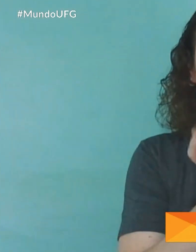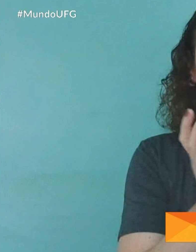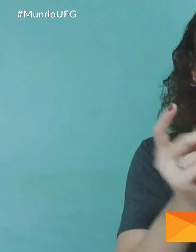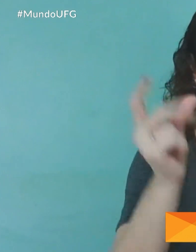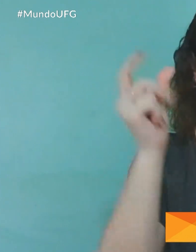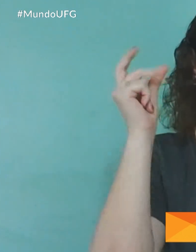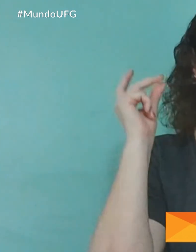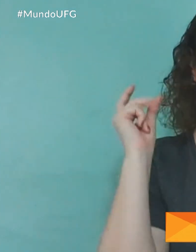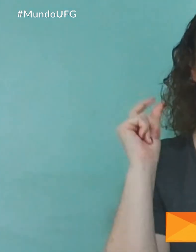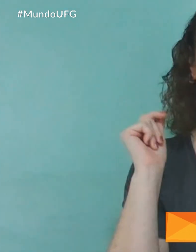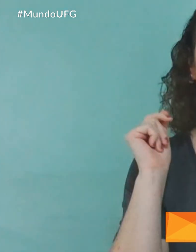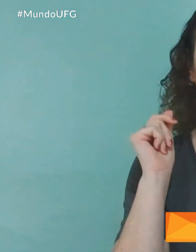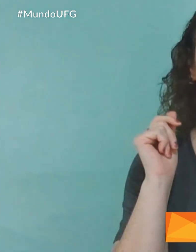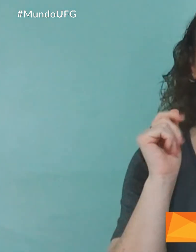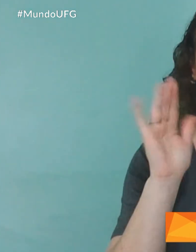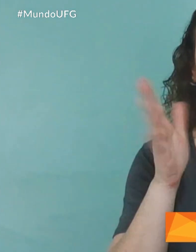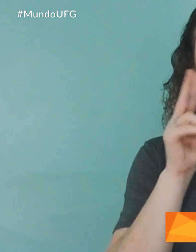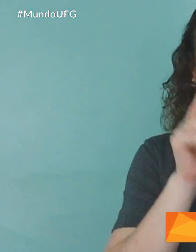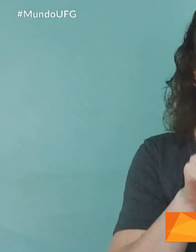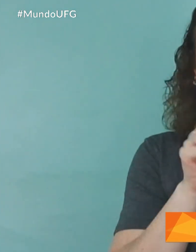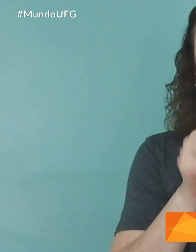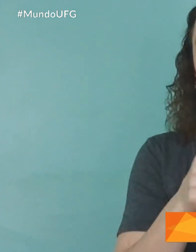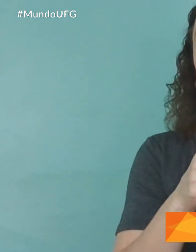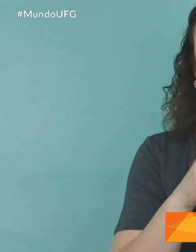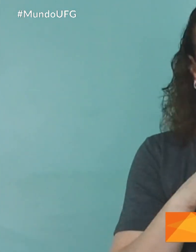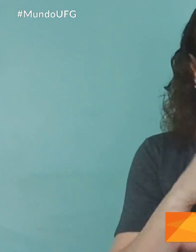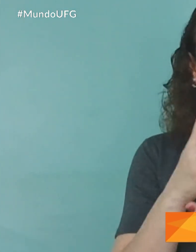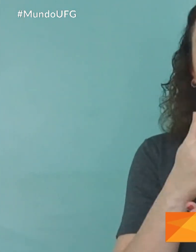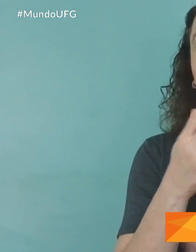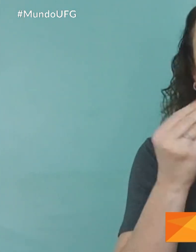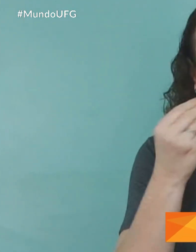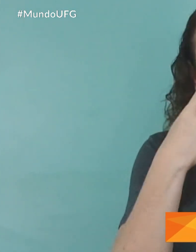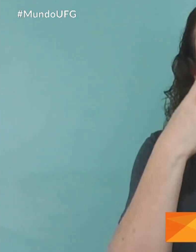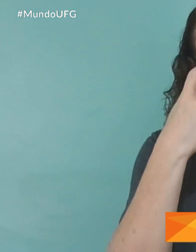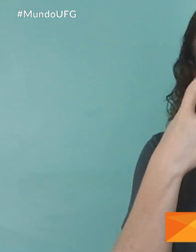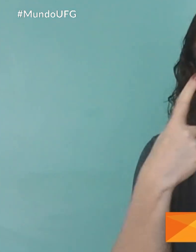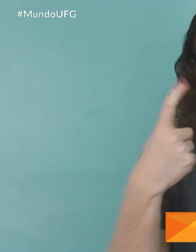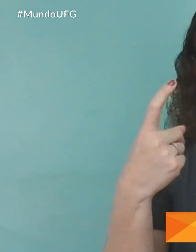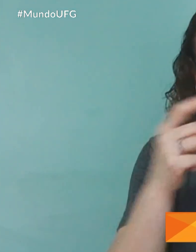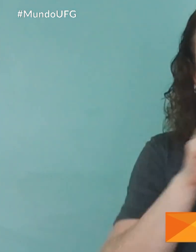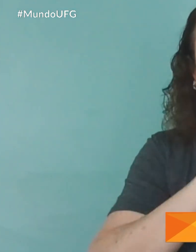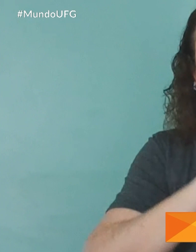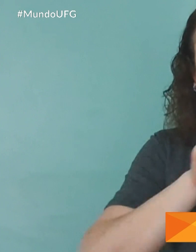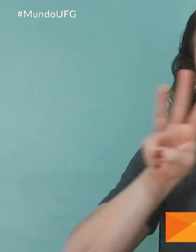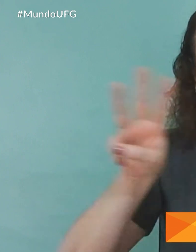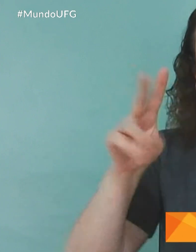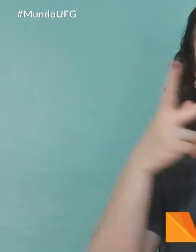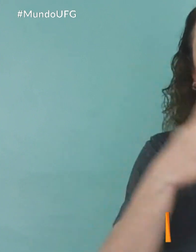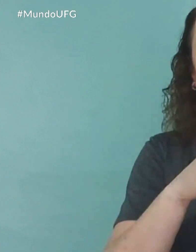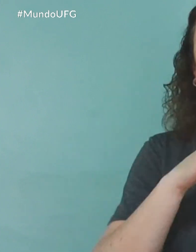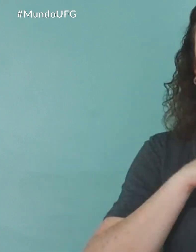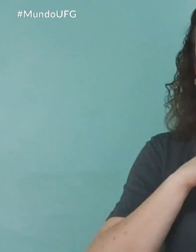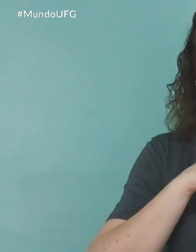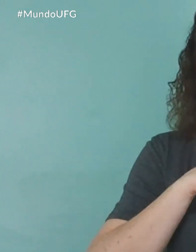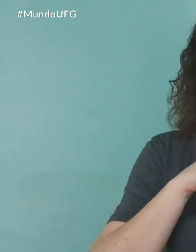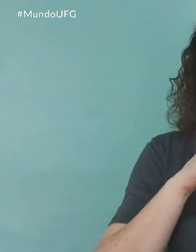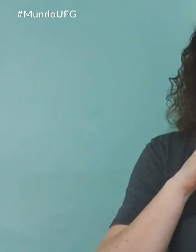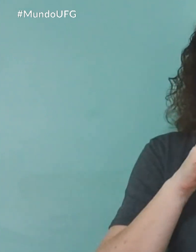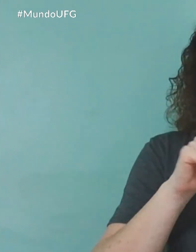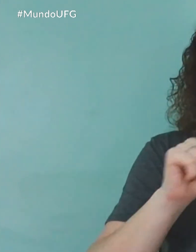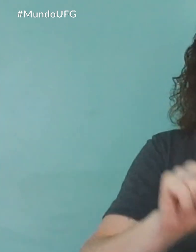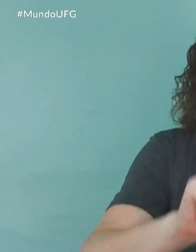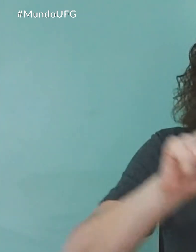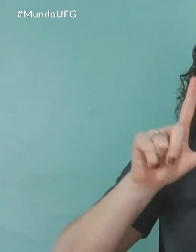o projeto eu tive contato com ele desde o início, né? Então é muito interessante.